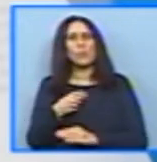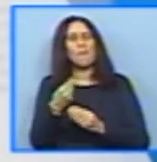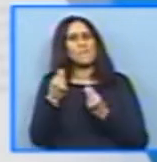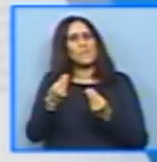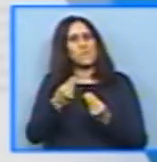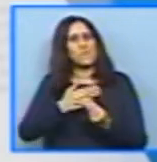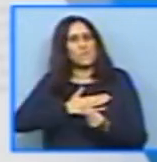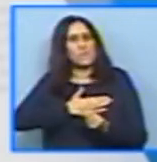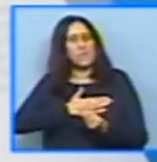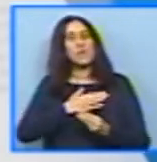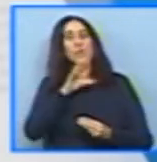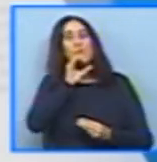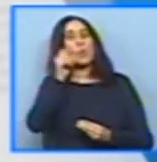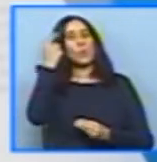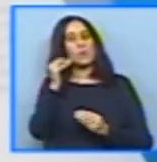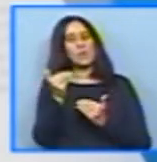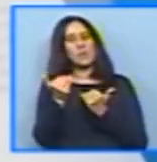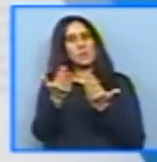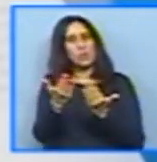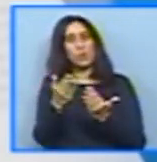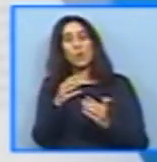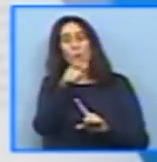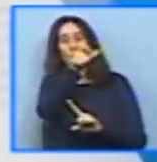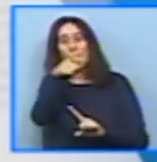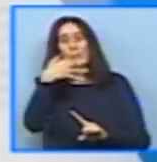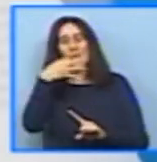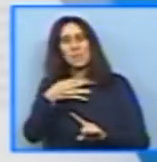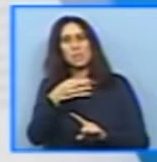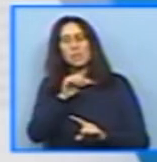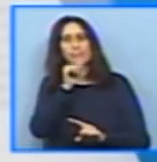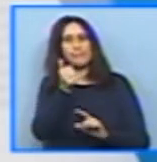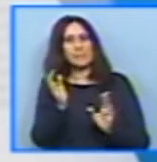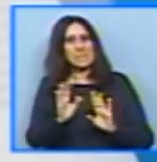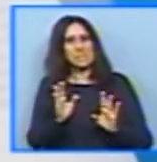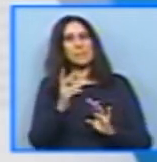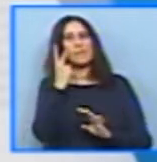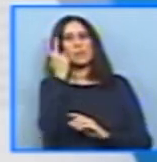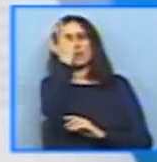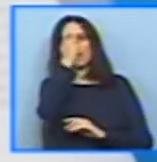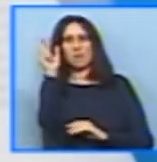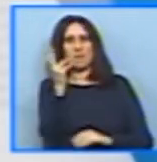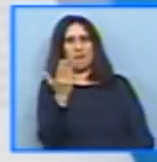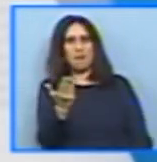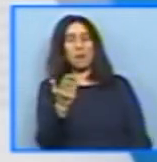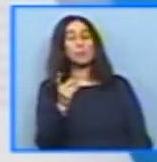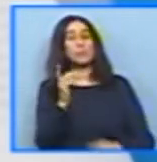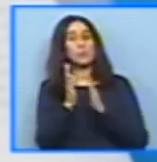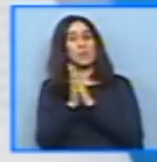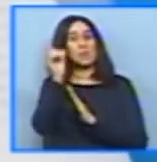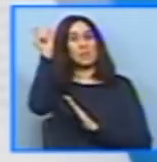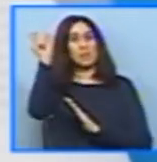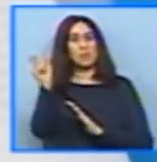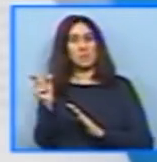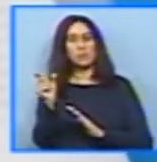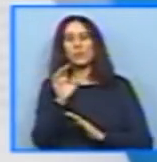unigênito para que todo o homem que acredita nele não pereça, mas tenha a vida eterna. Porque Deus não